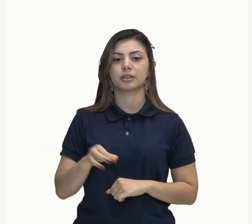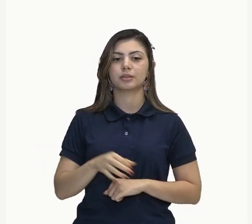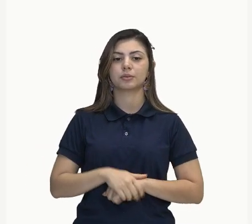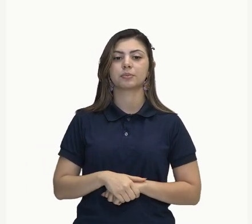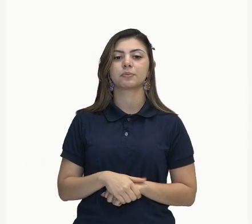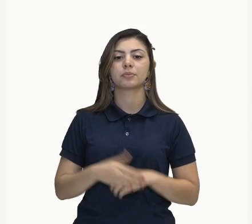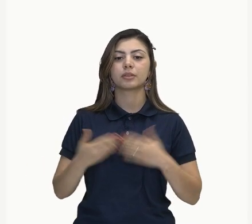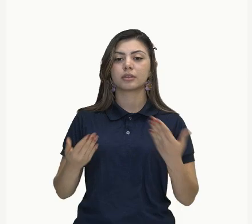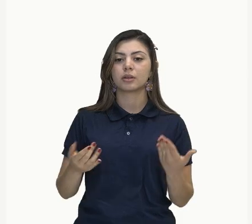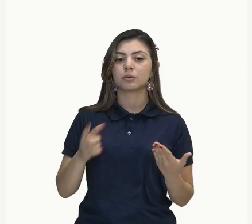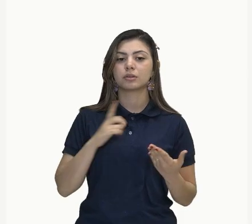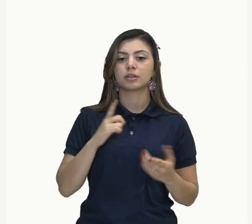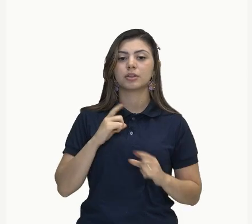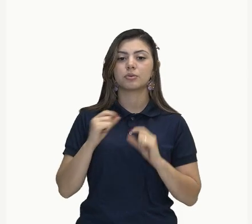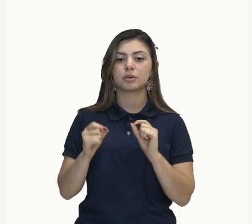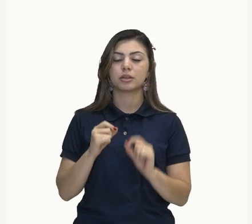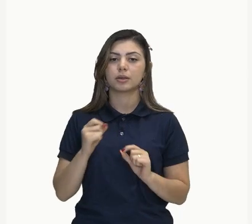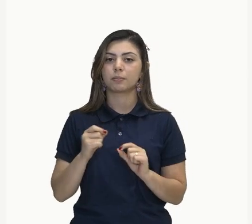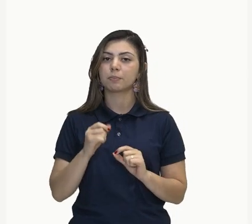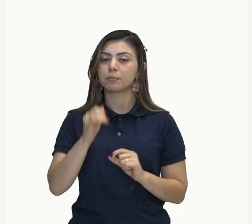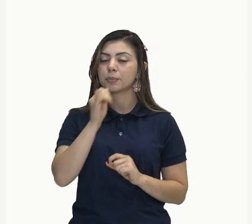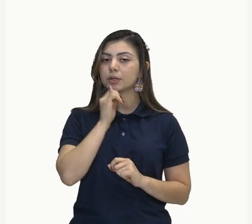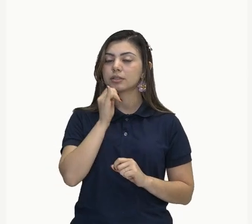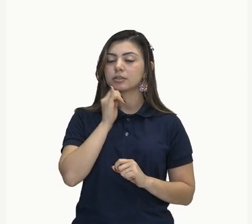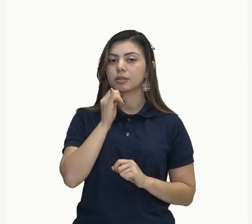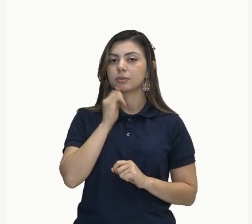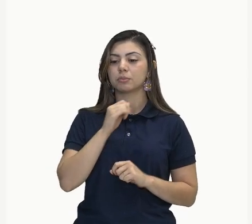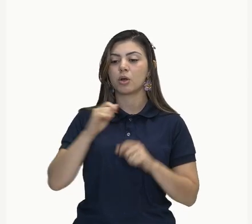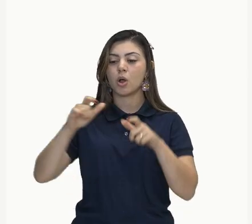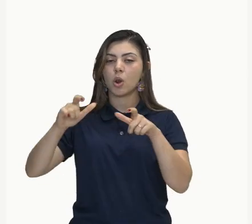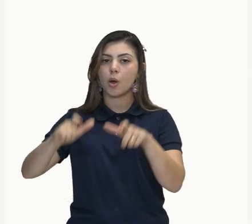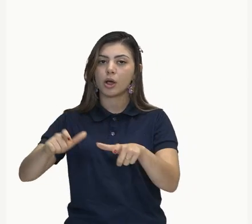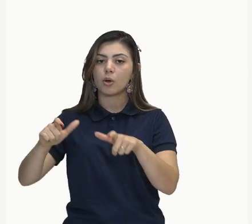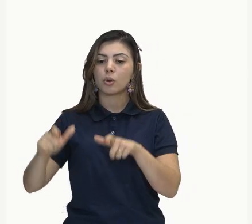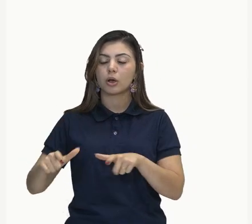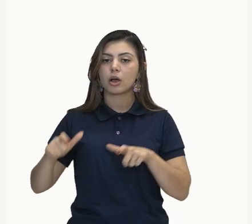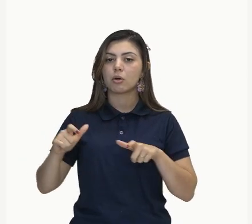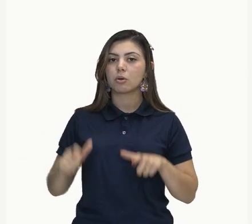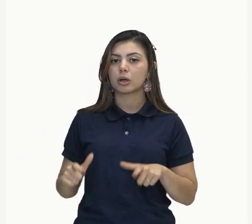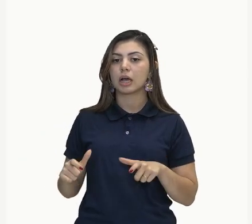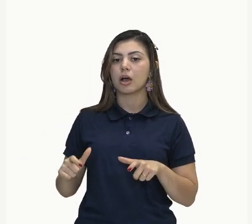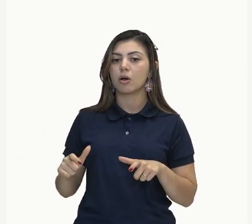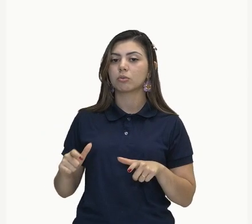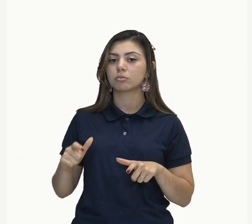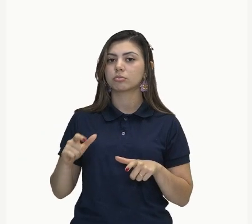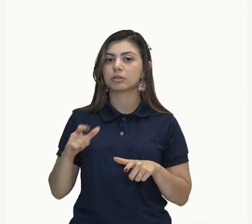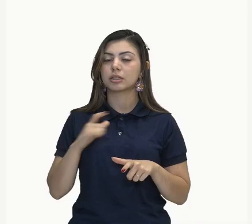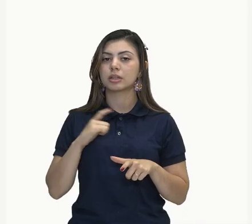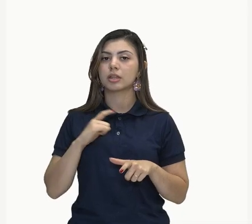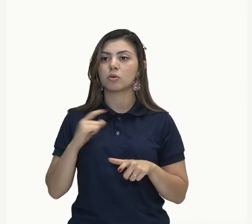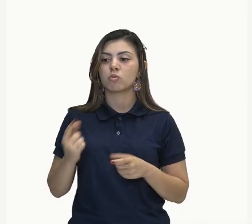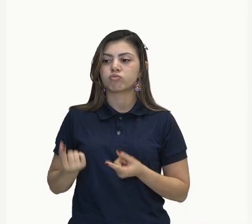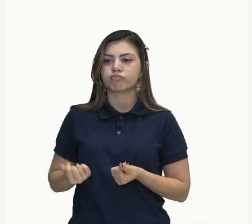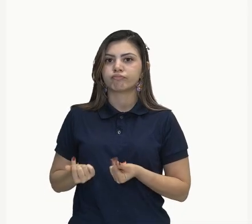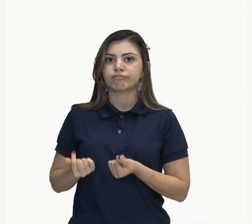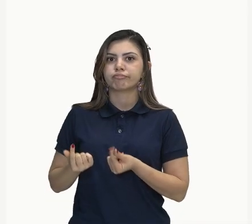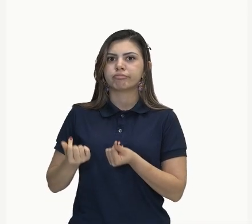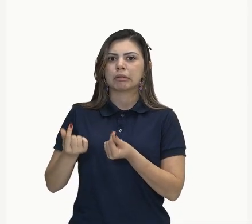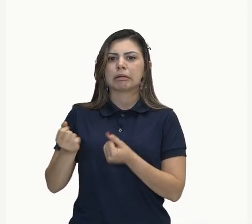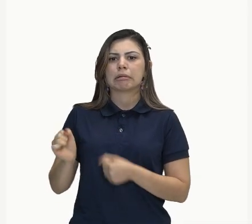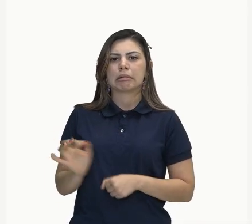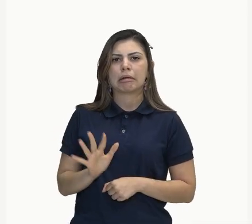especulação imobiliária, que é quando terrenos e imóveis, o preço deles sobe tanto, né? Há